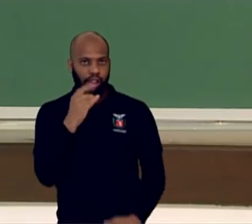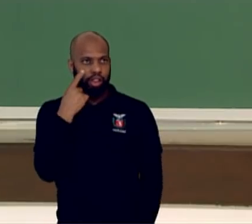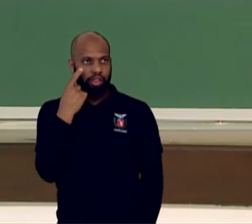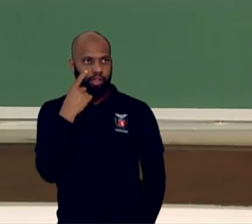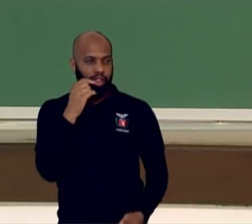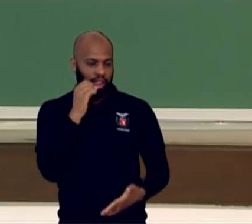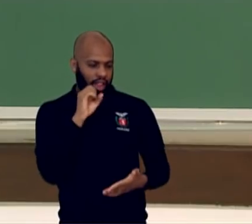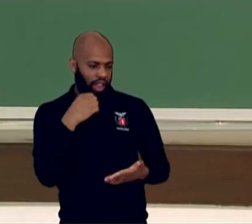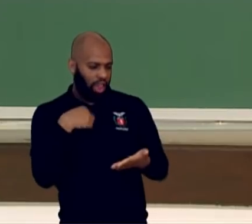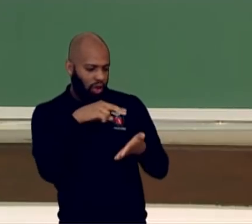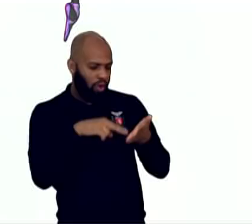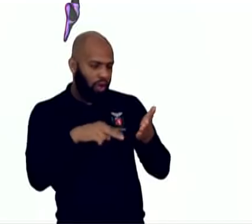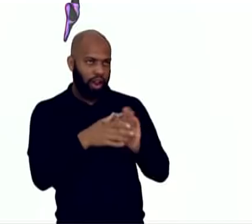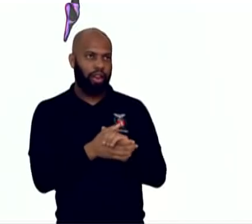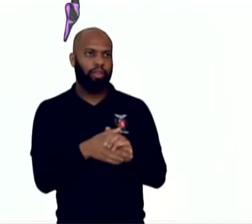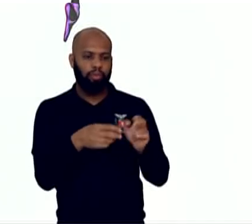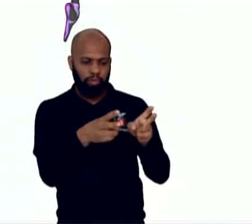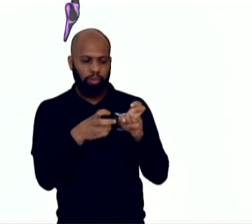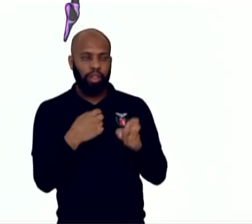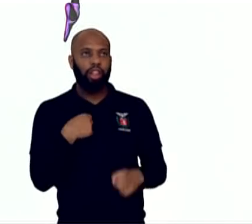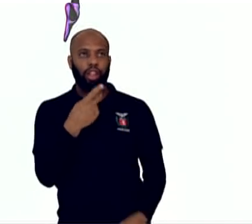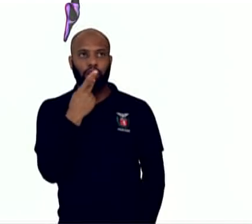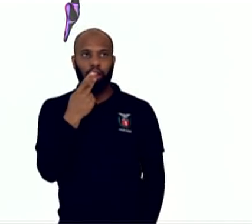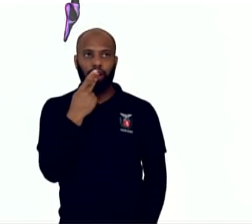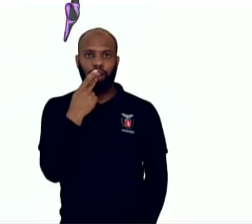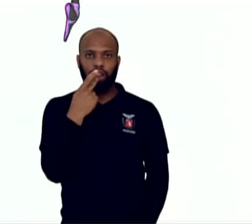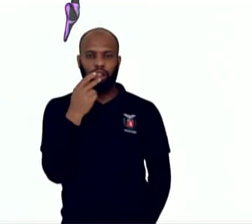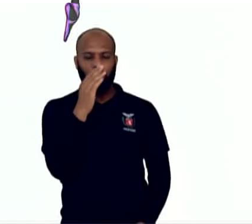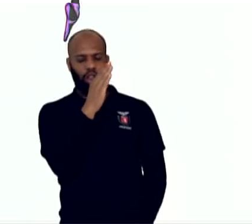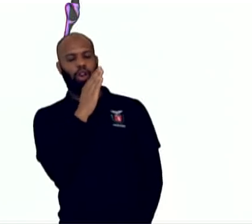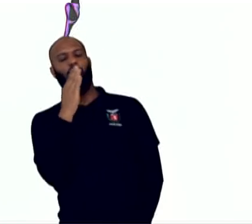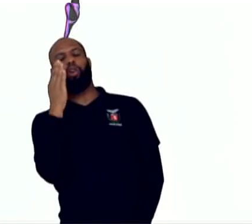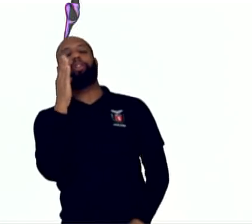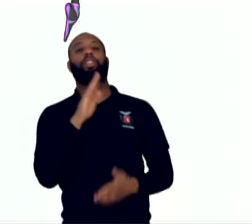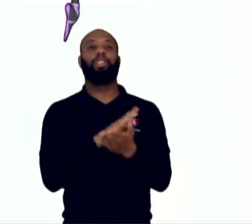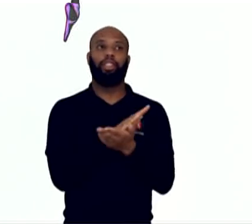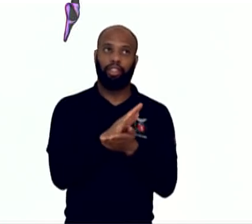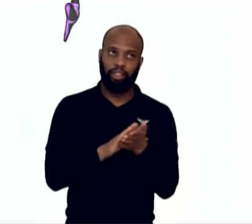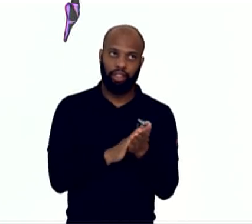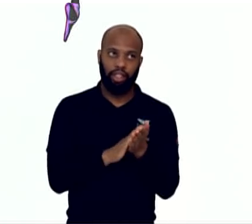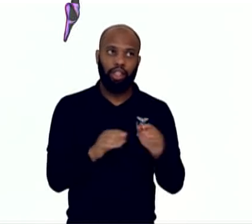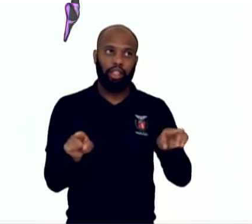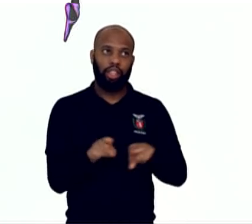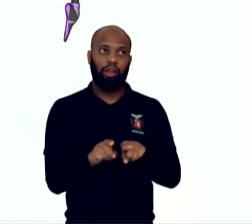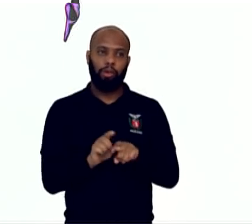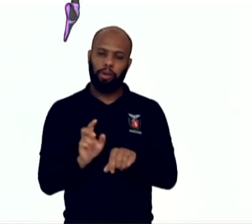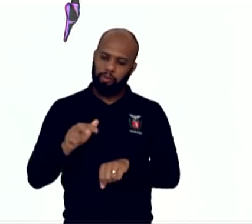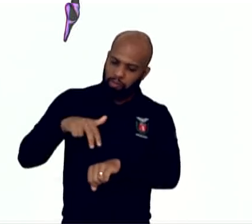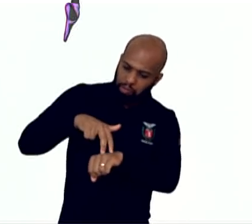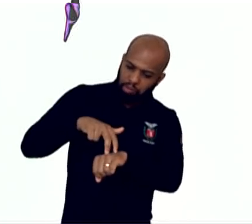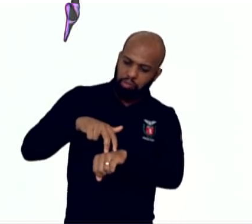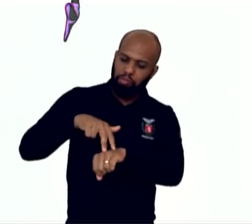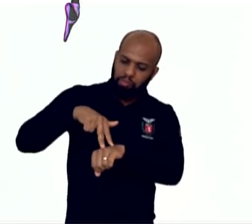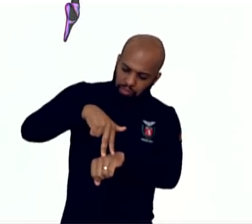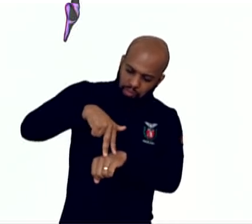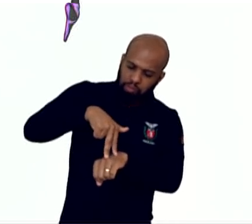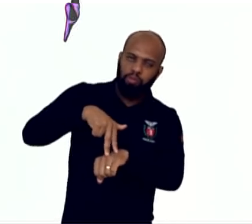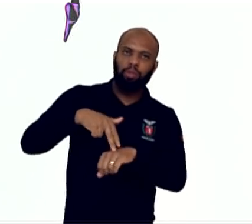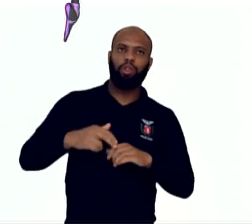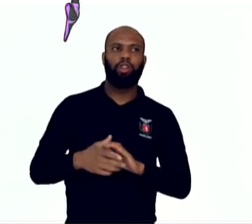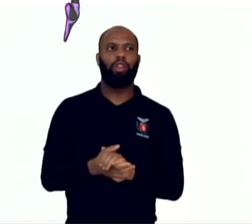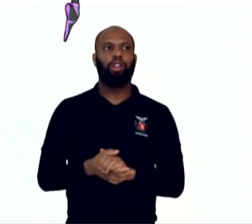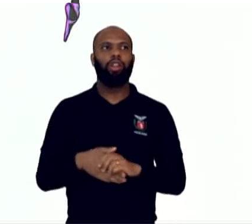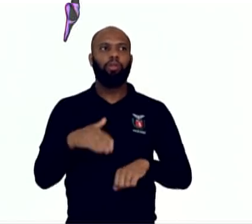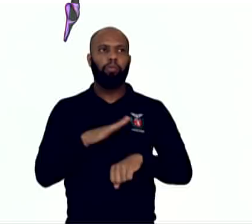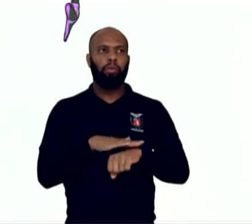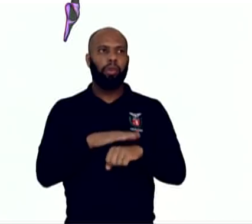quando eu li, observou que eu li não fica tonta, nem sai do lugar. Na hora de